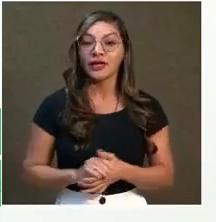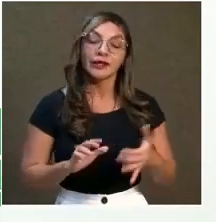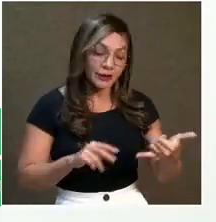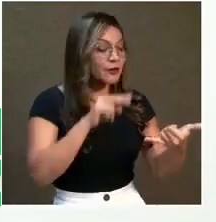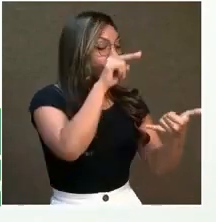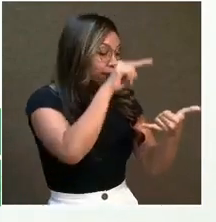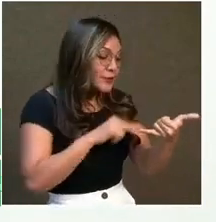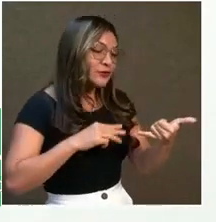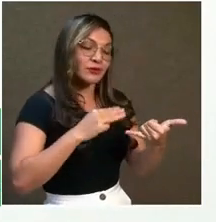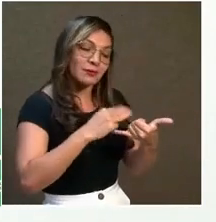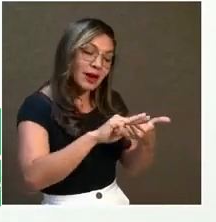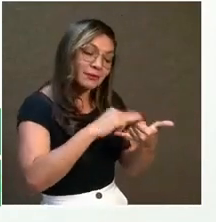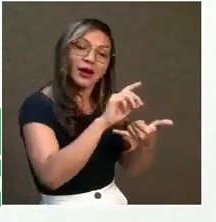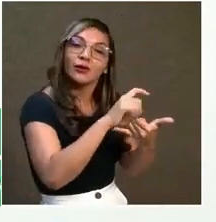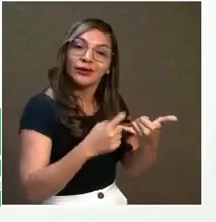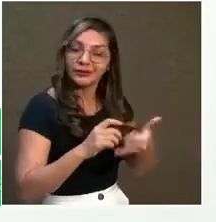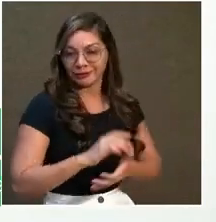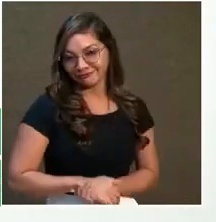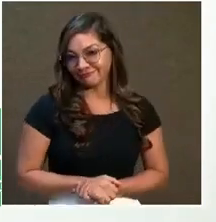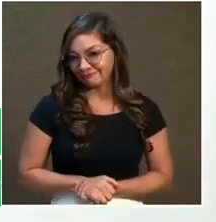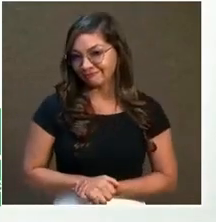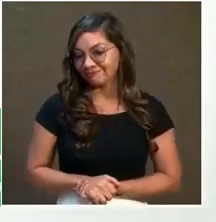Olha,